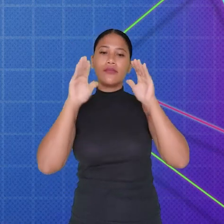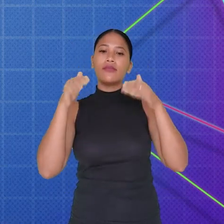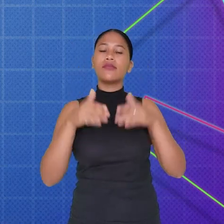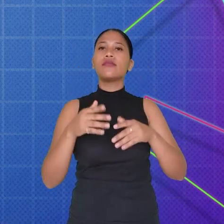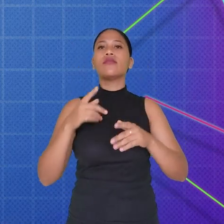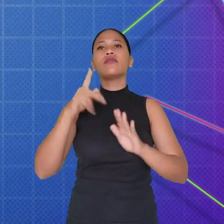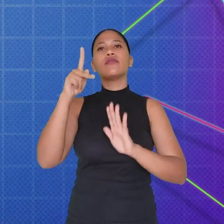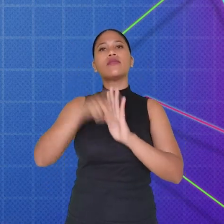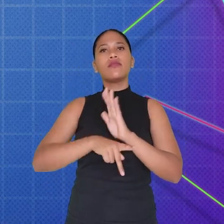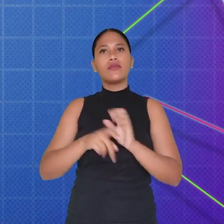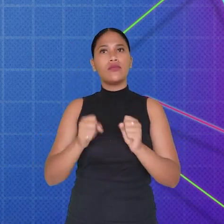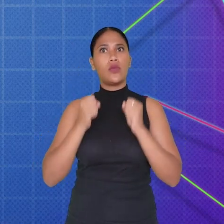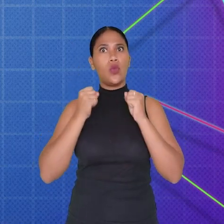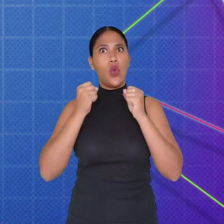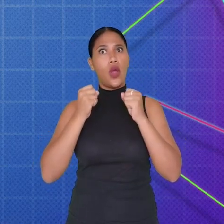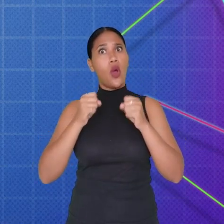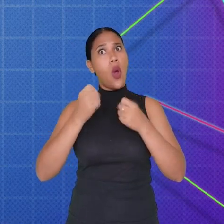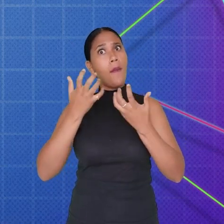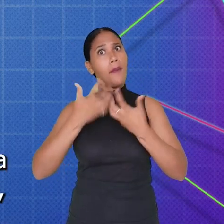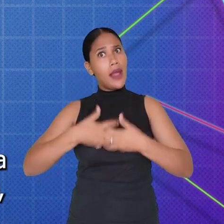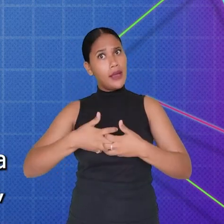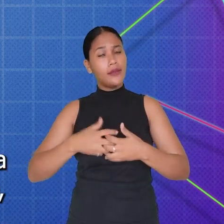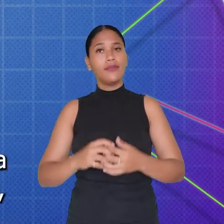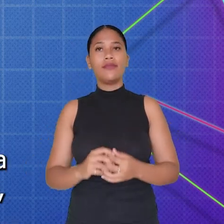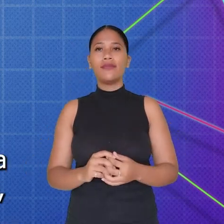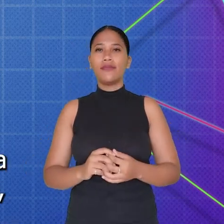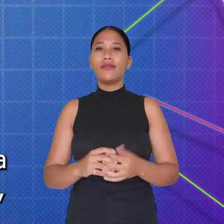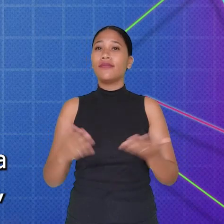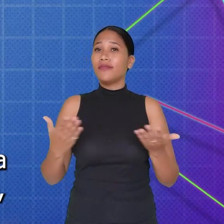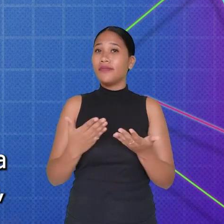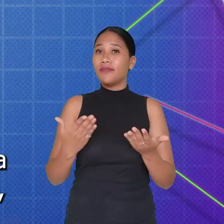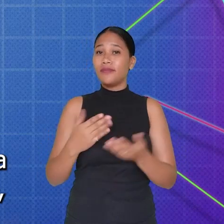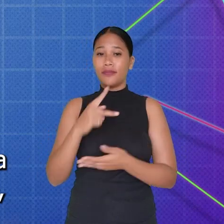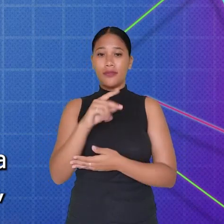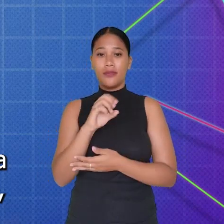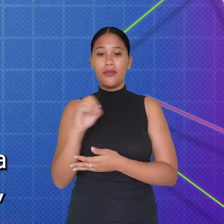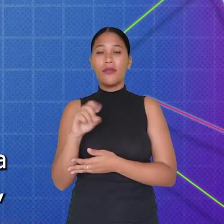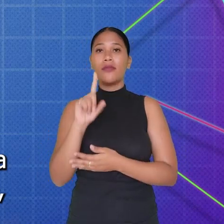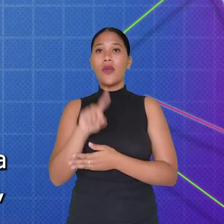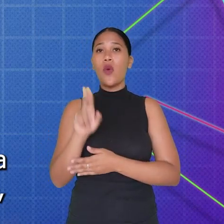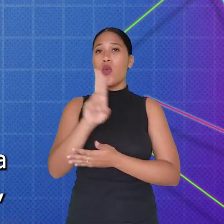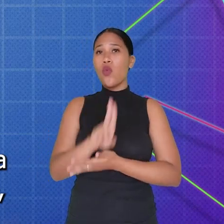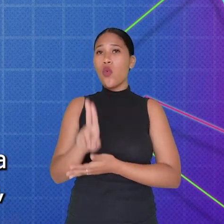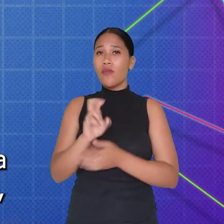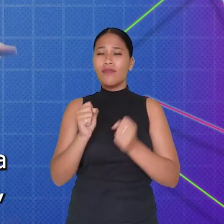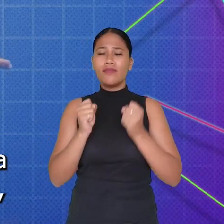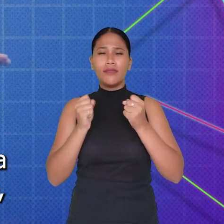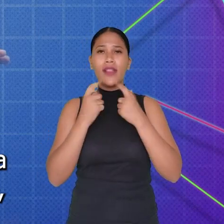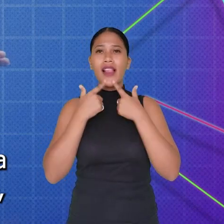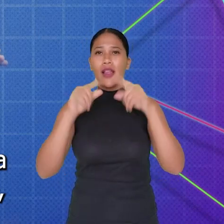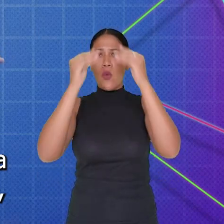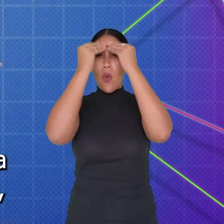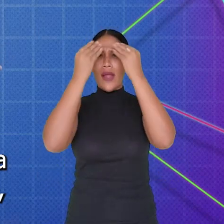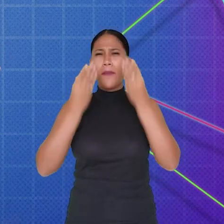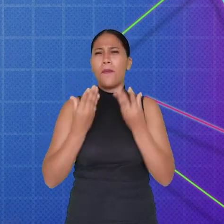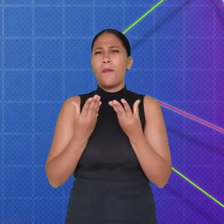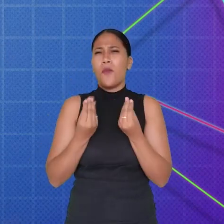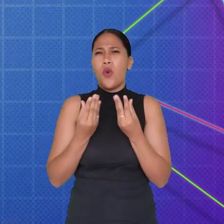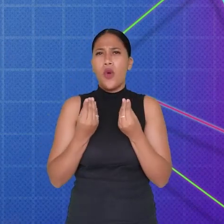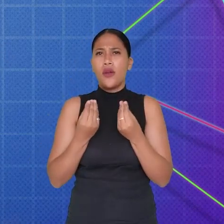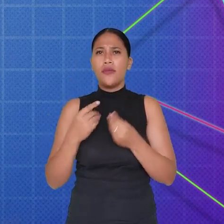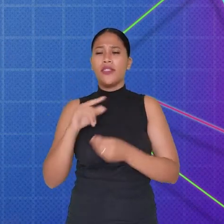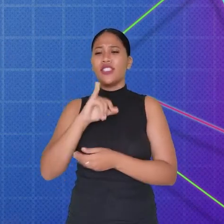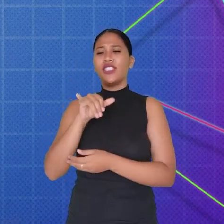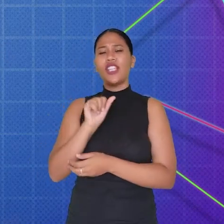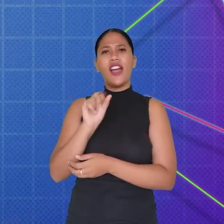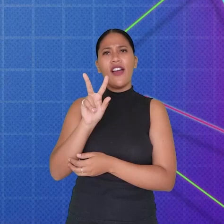especialmente em projetos grandes e complexos. Atualmente, a POO é amplamente utilizada em muitas linguagens de programação,